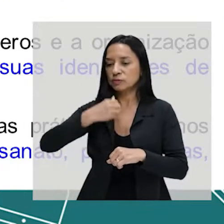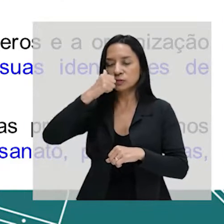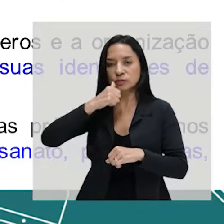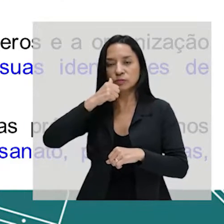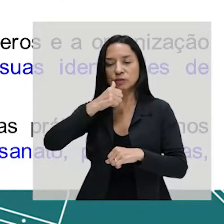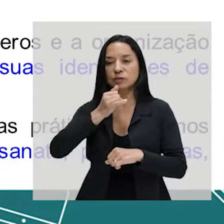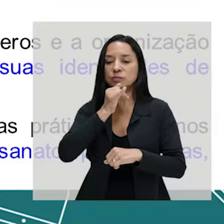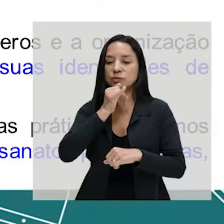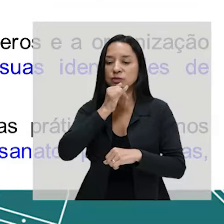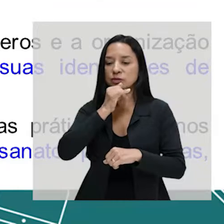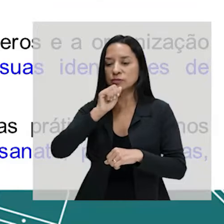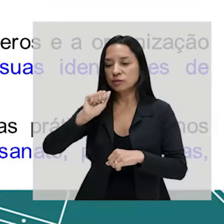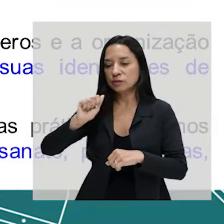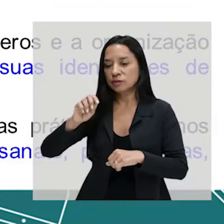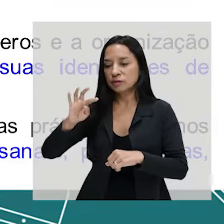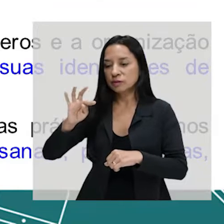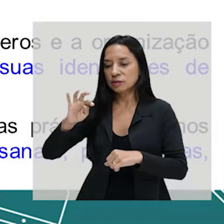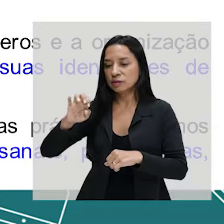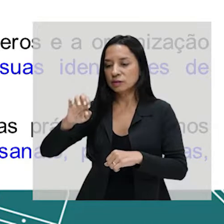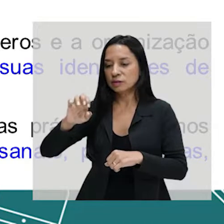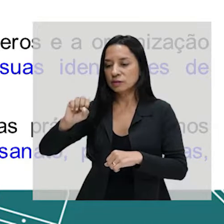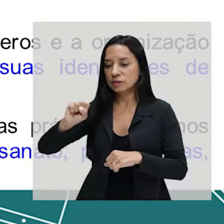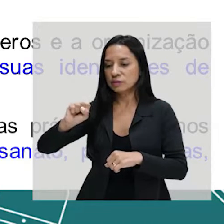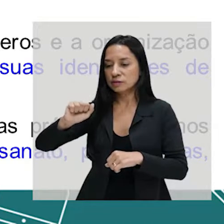mulheres por exemplo do artesanato